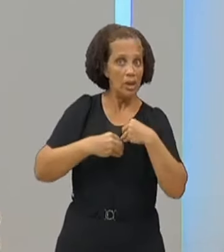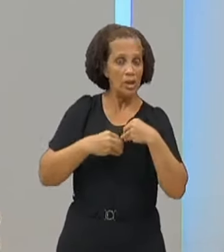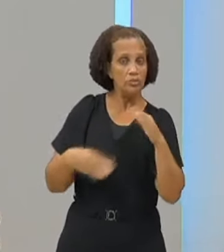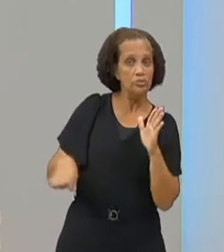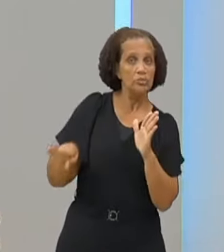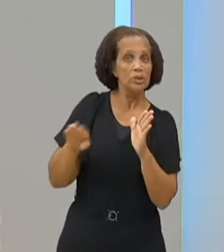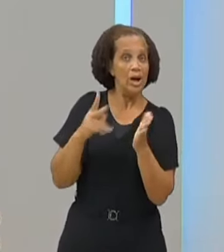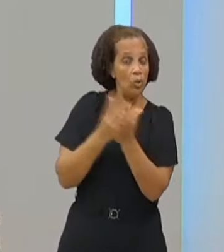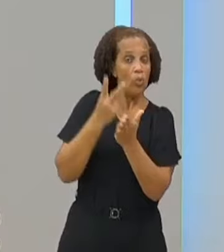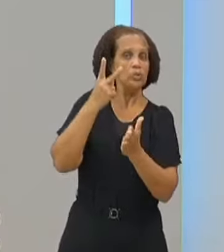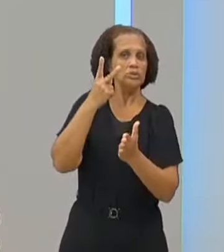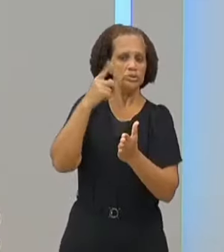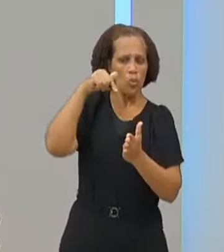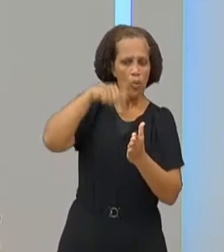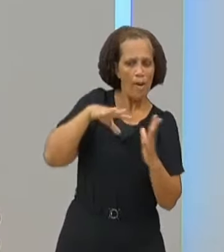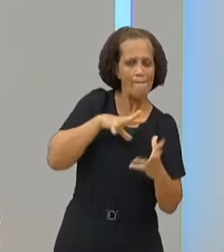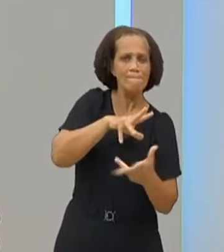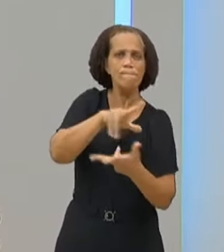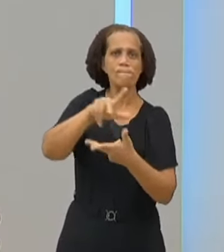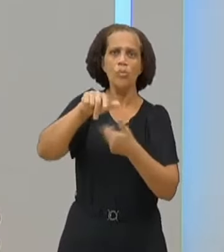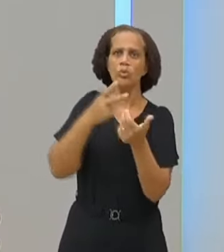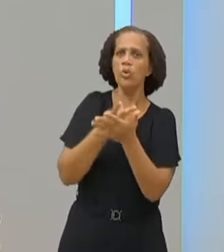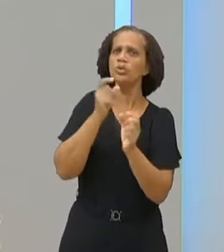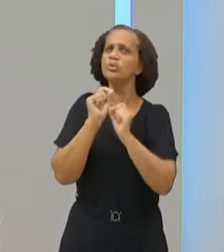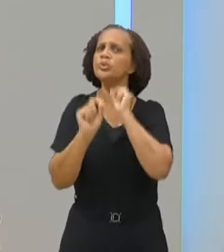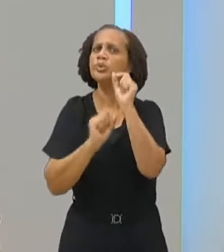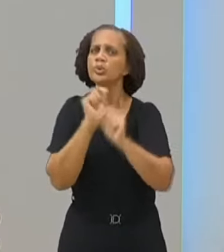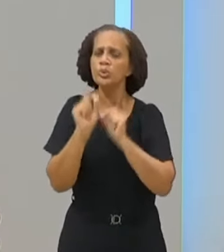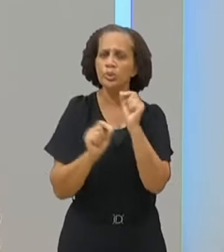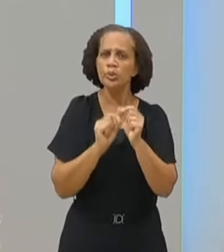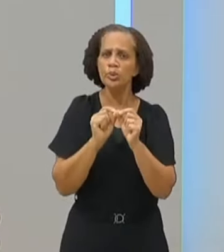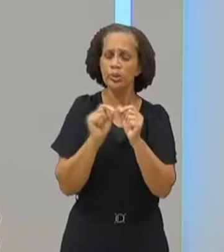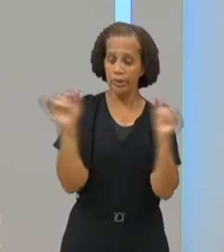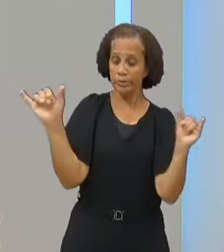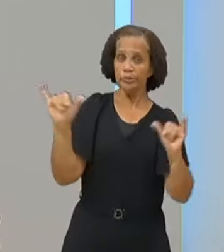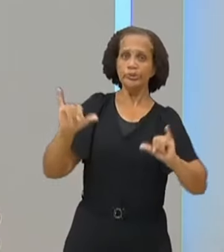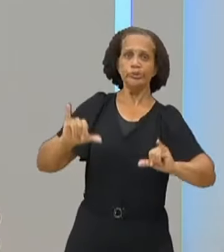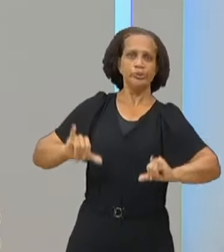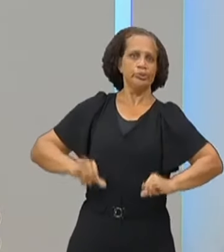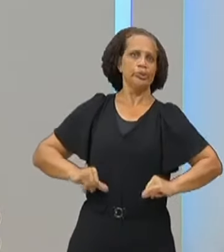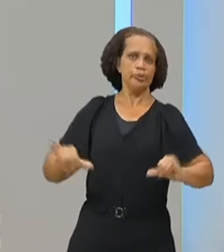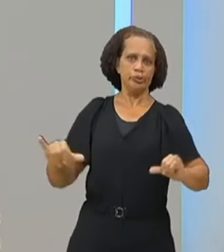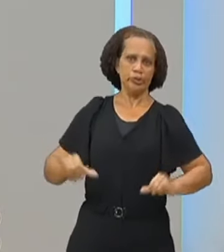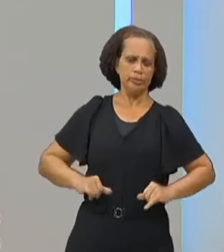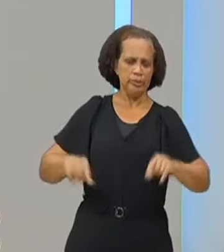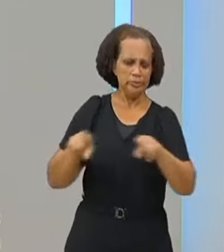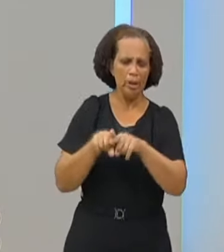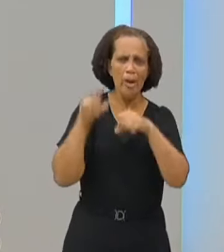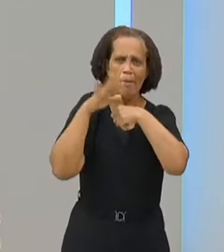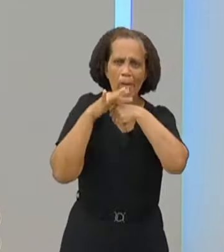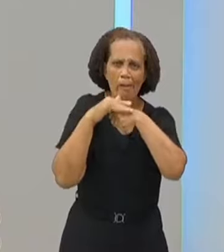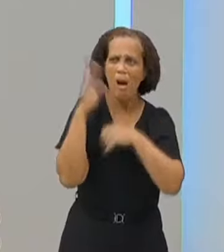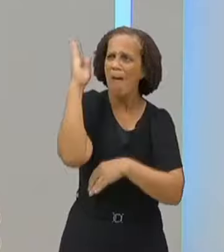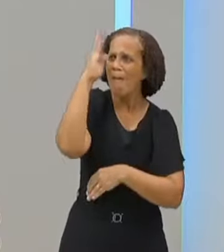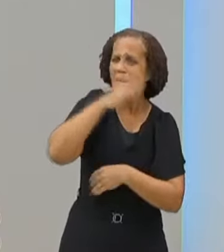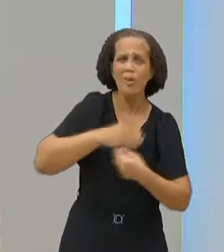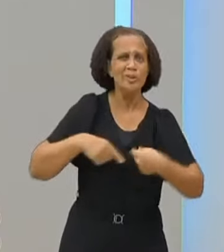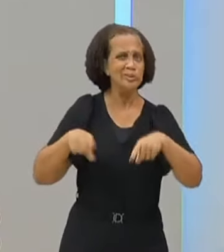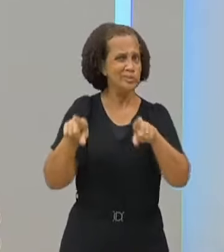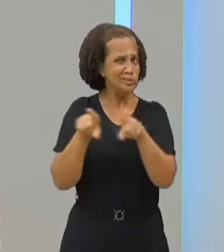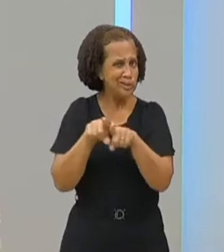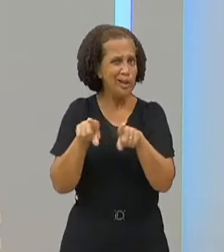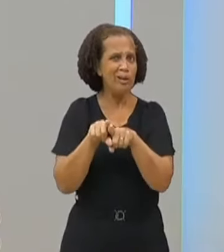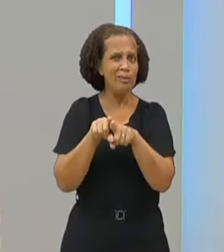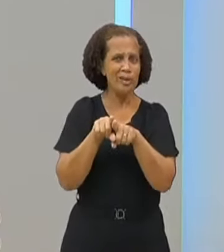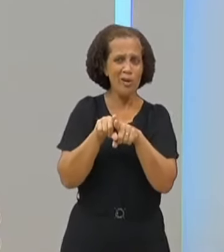trouxe para este mundo o sofrimento, as adversidades, vieram as enfermidades, a maldade, com a